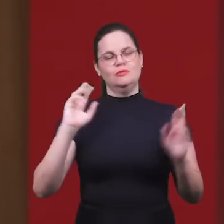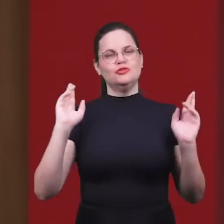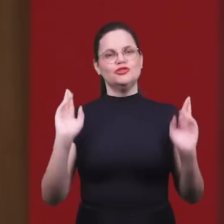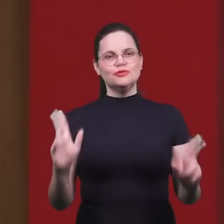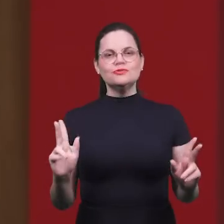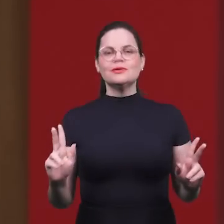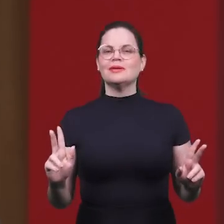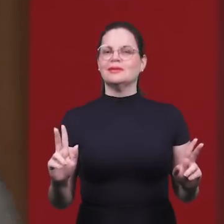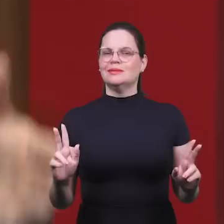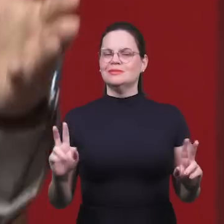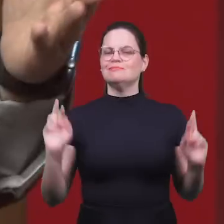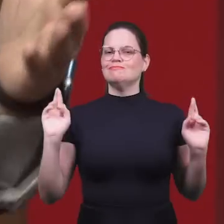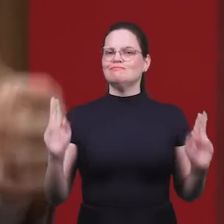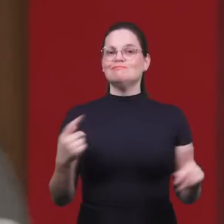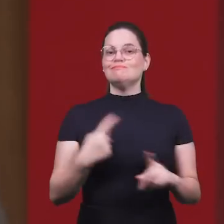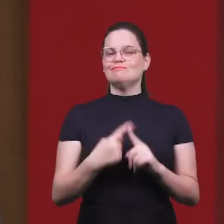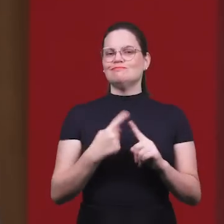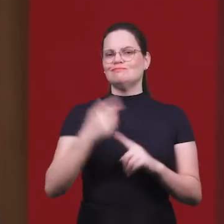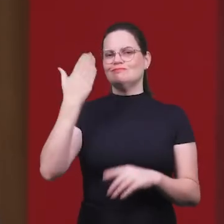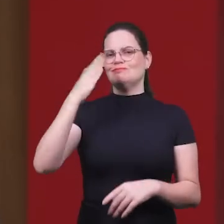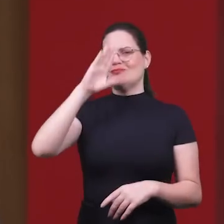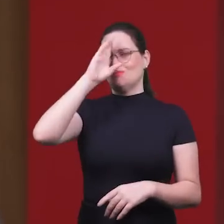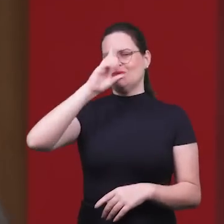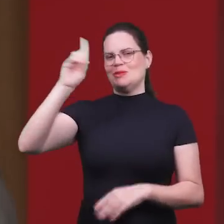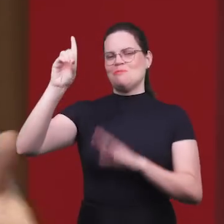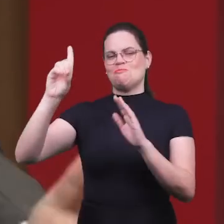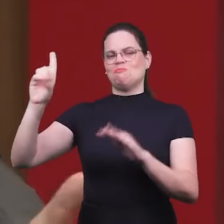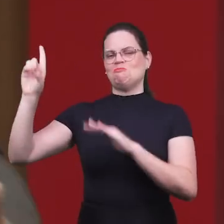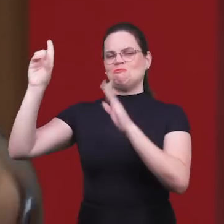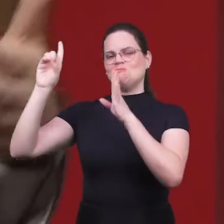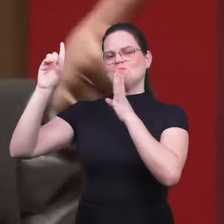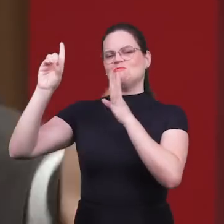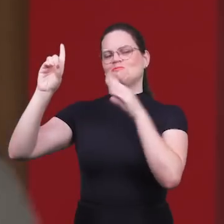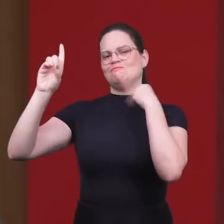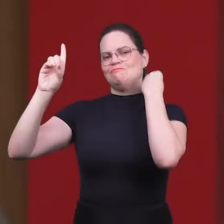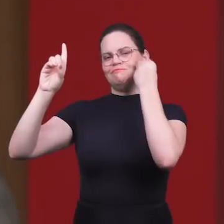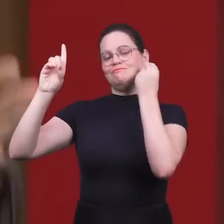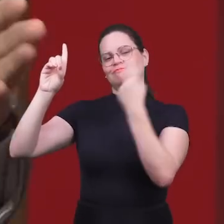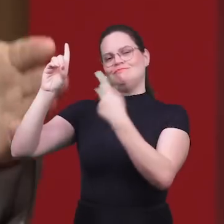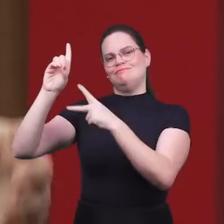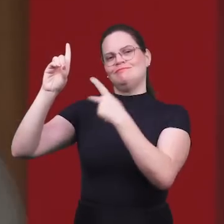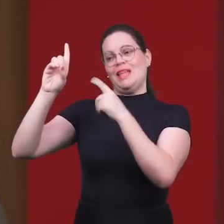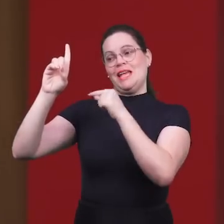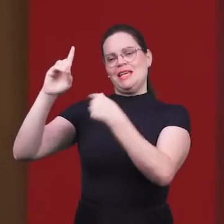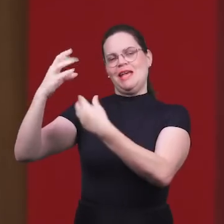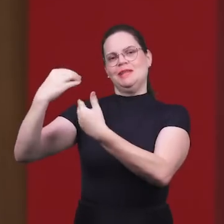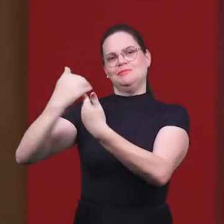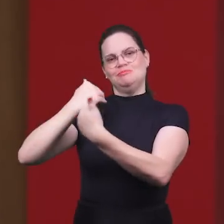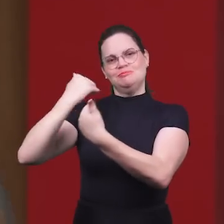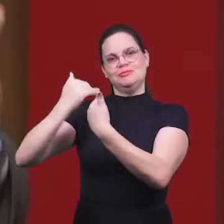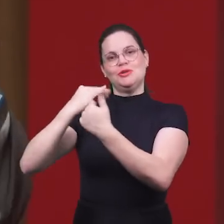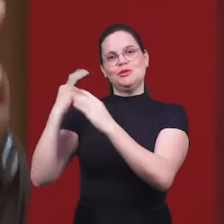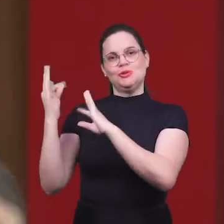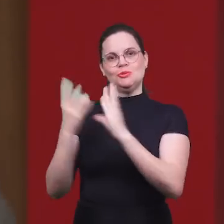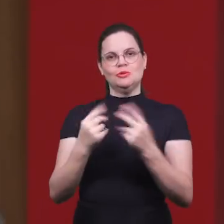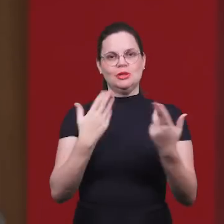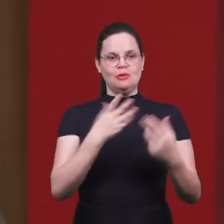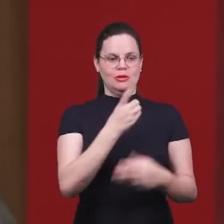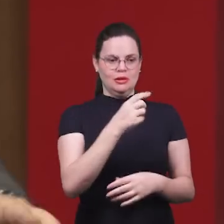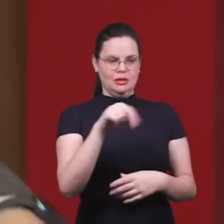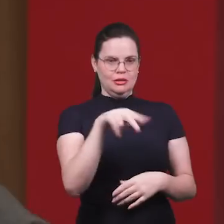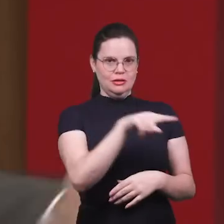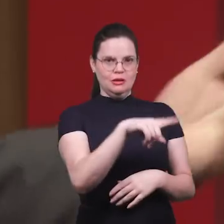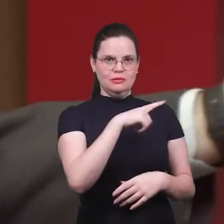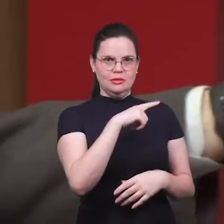principal diferencial, que é conhecer ao Deus Altíssimo, ter uma experiência com ele, ser guiado por ele. Então, assim como o